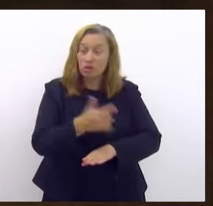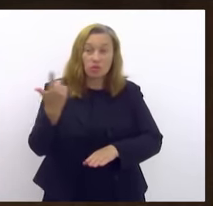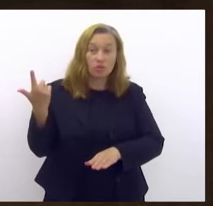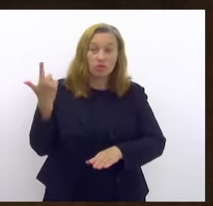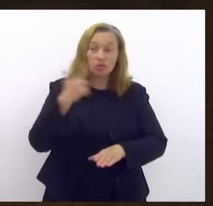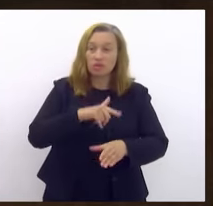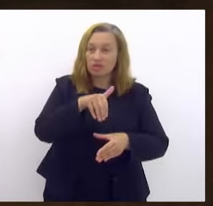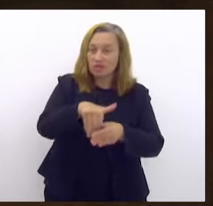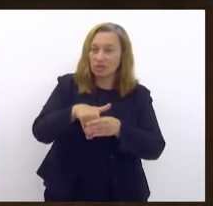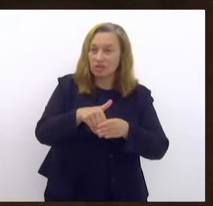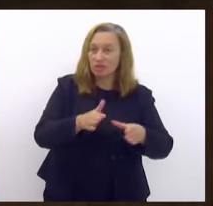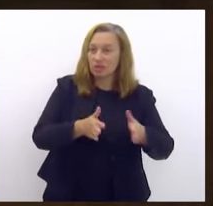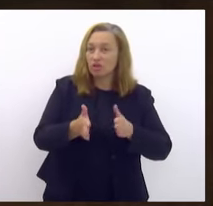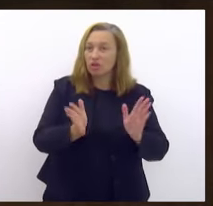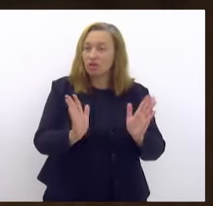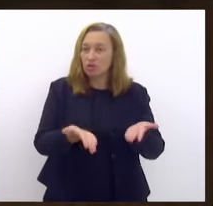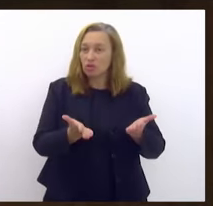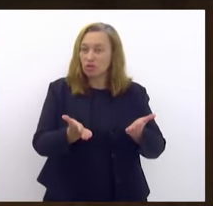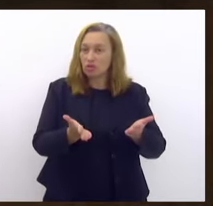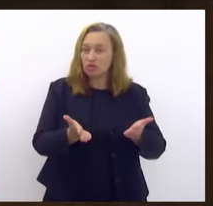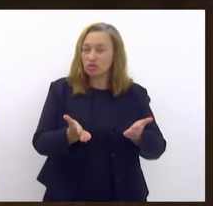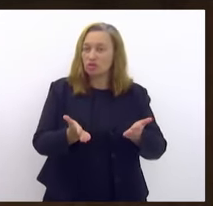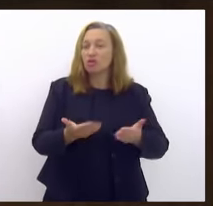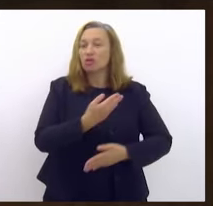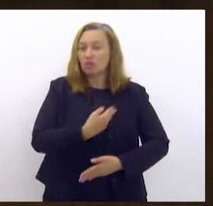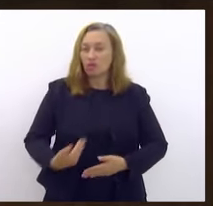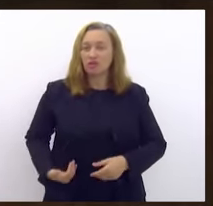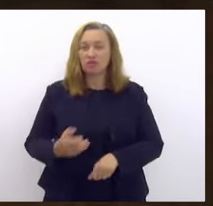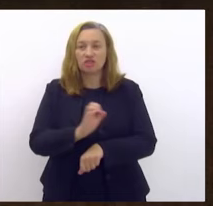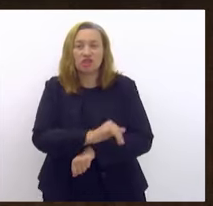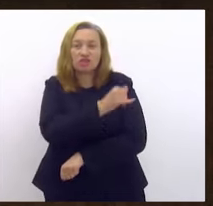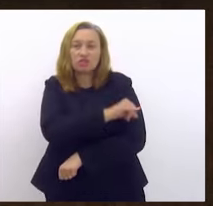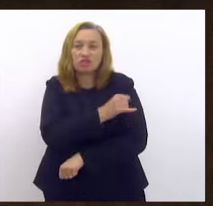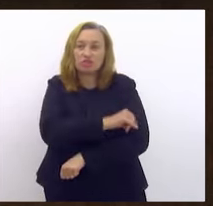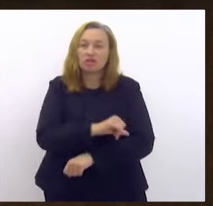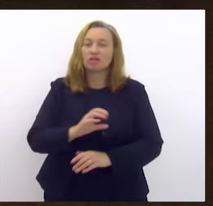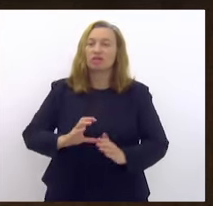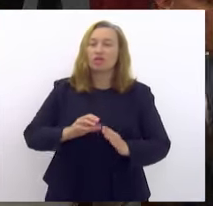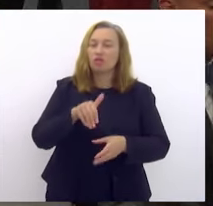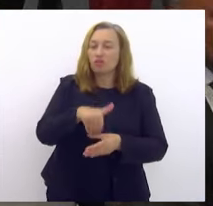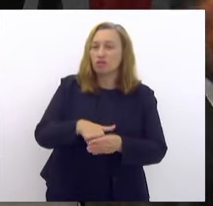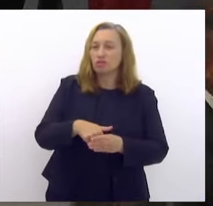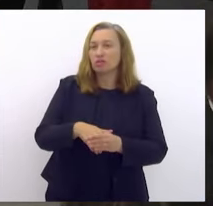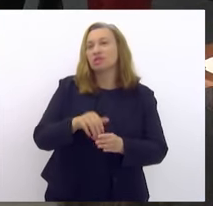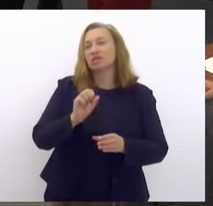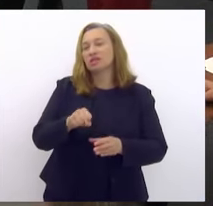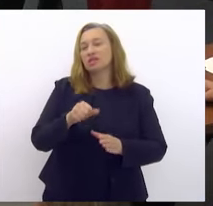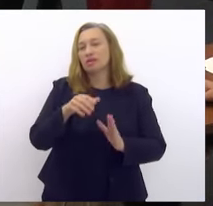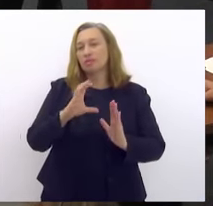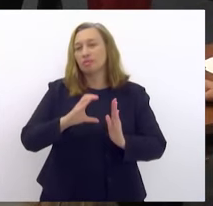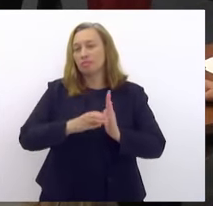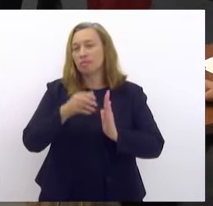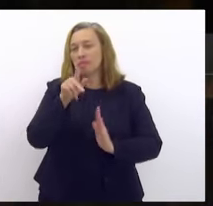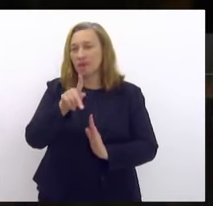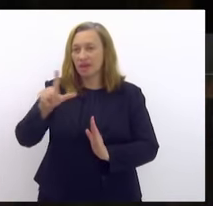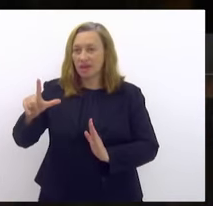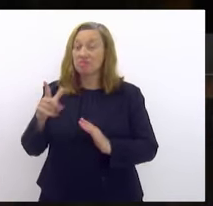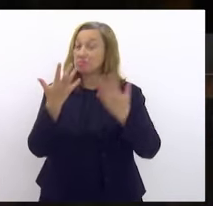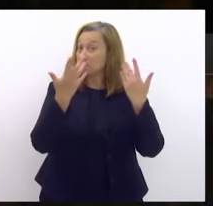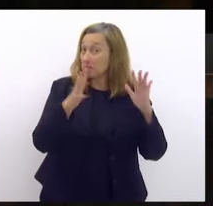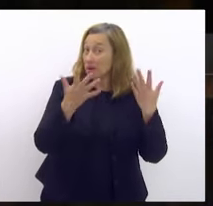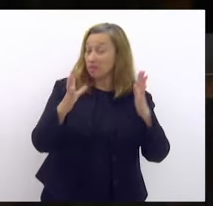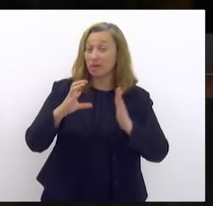eleição e hoje pilota o estado do Rio de Janeiro. Muito obrigado. É voto sim pelo PL, senhor presidente. Obrigado. Parabéns aí pela bancada do